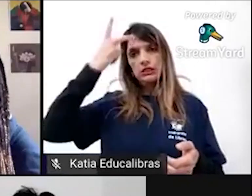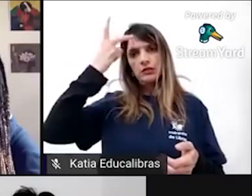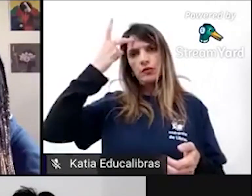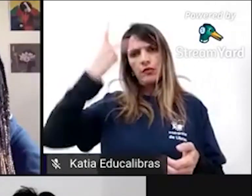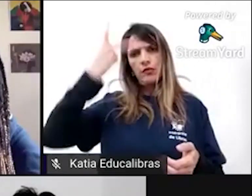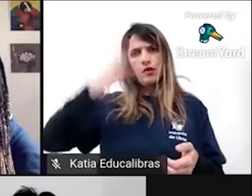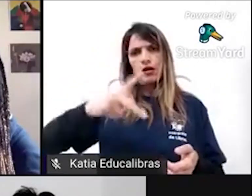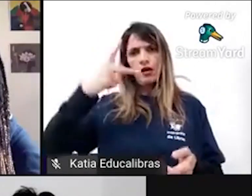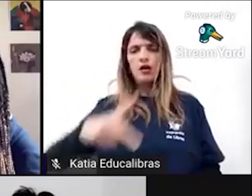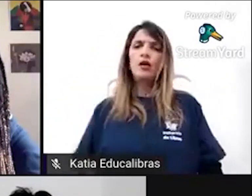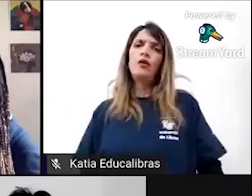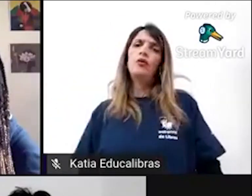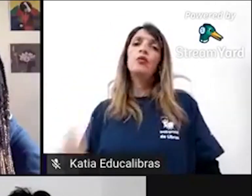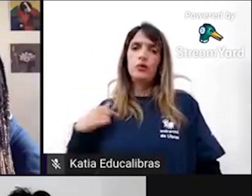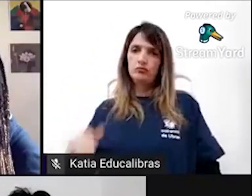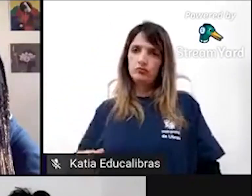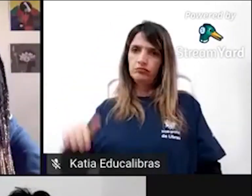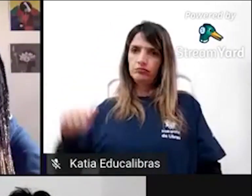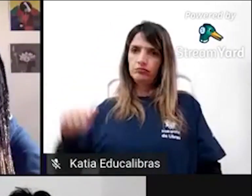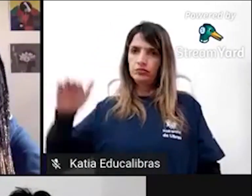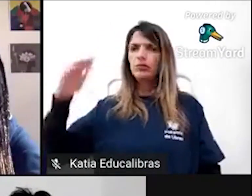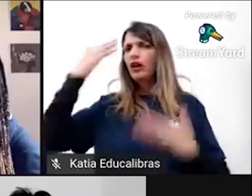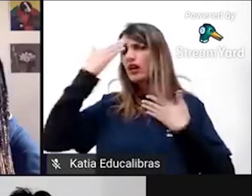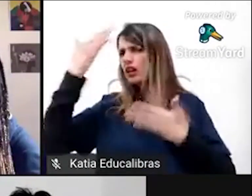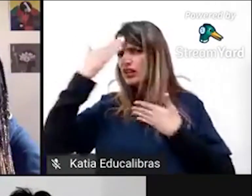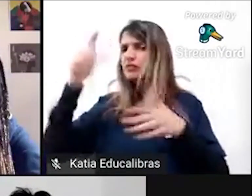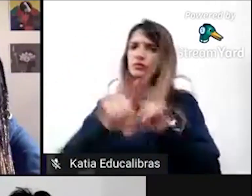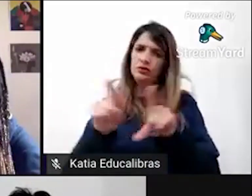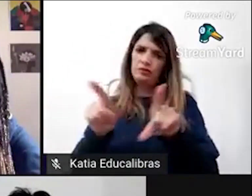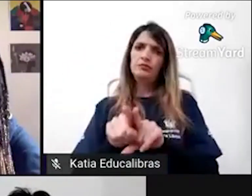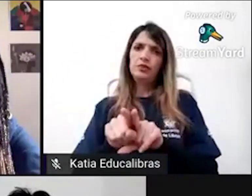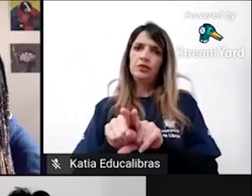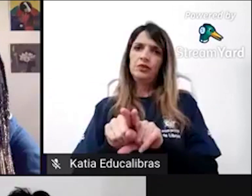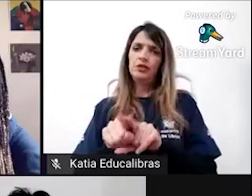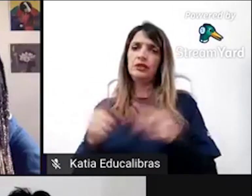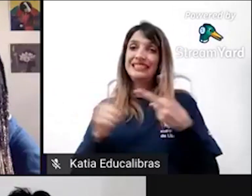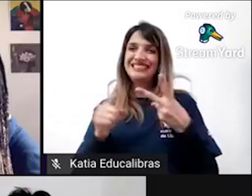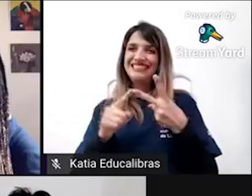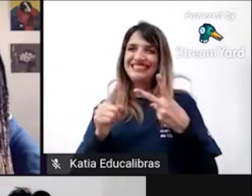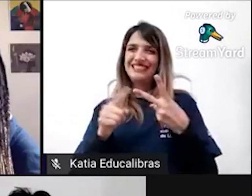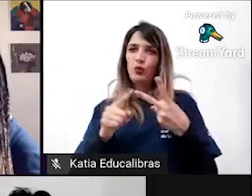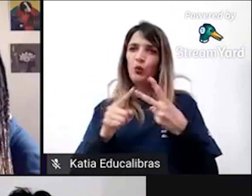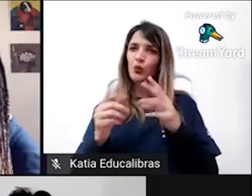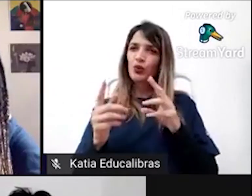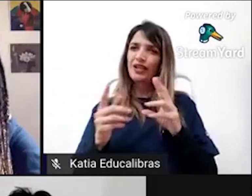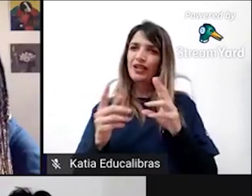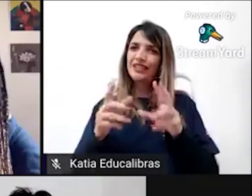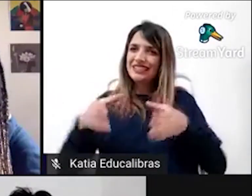Paulo, no qual também eu sou grato. É uma segunda aldeia, né?